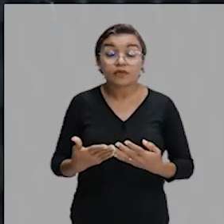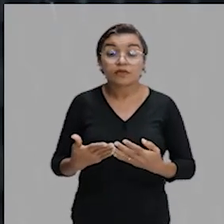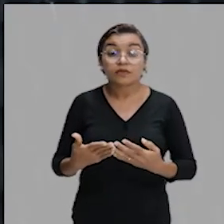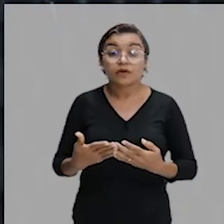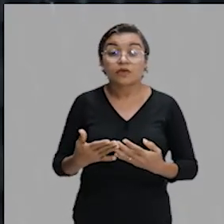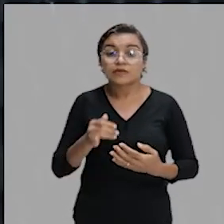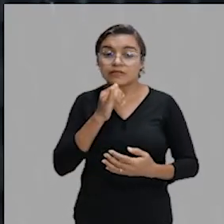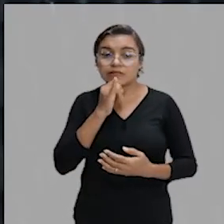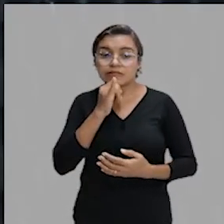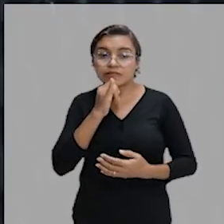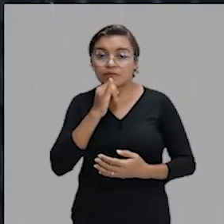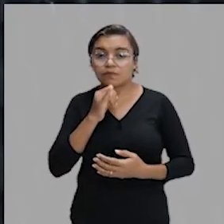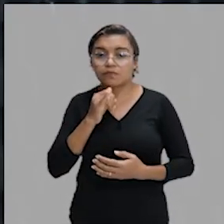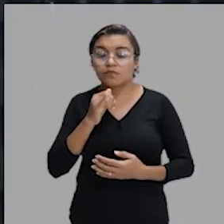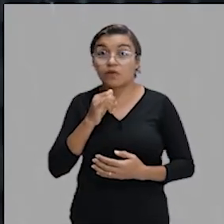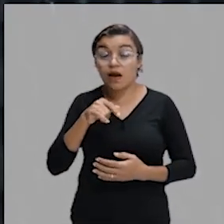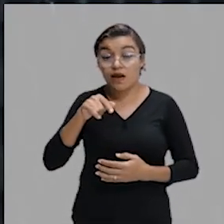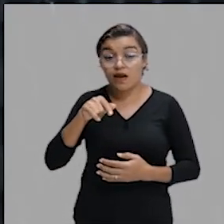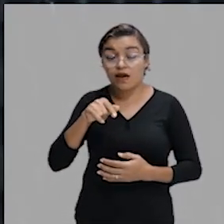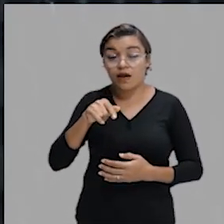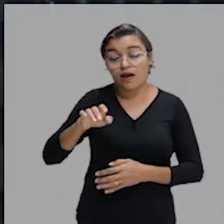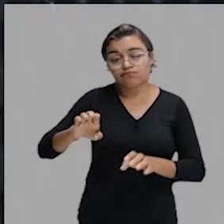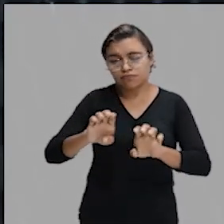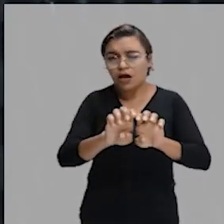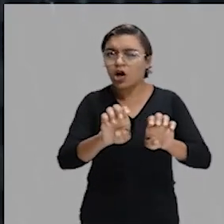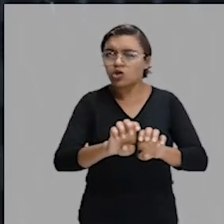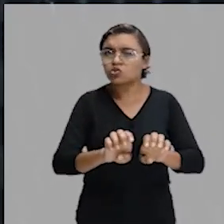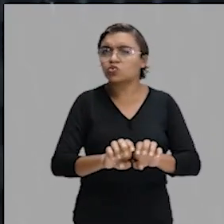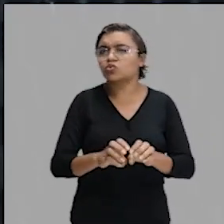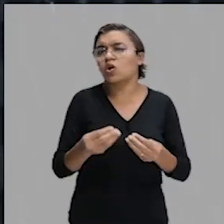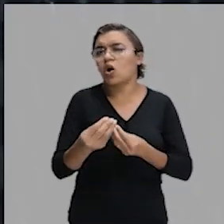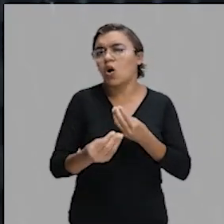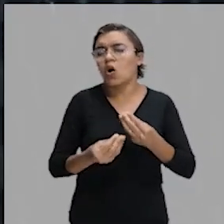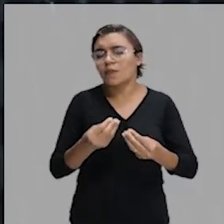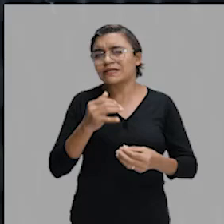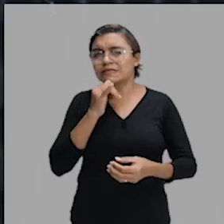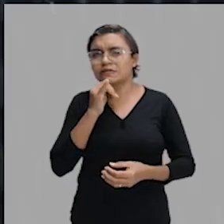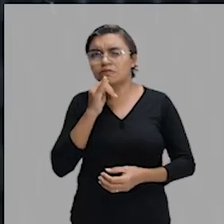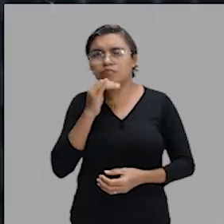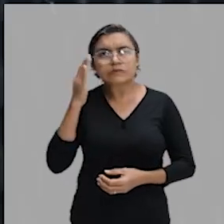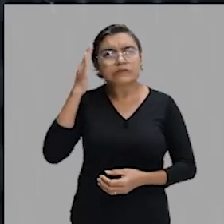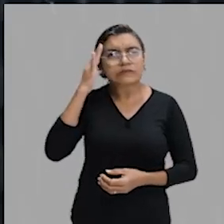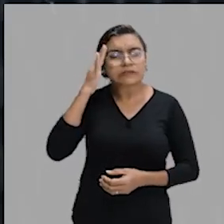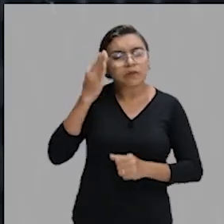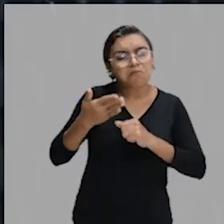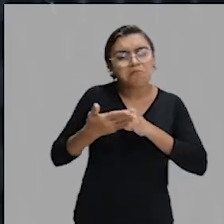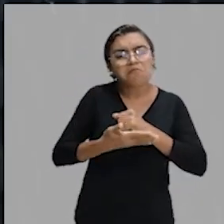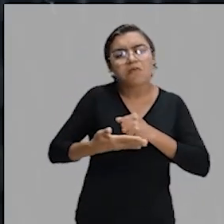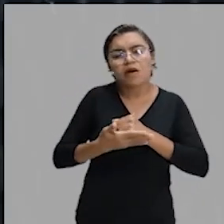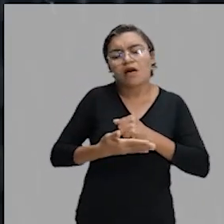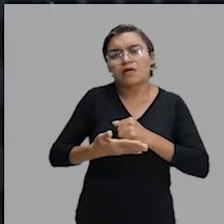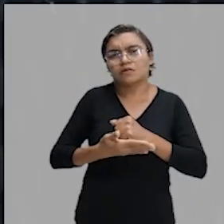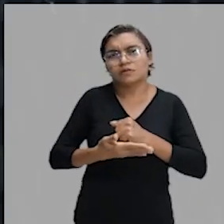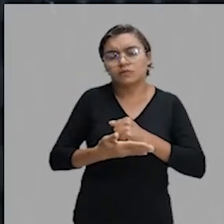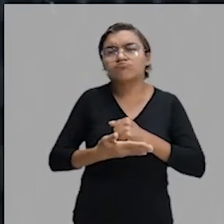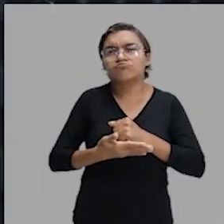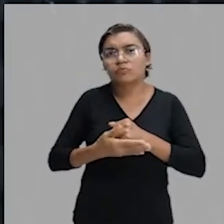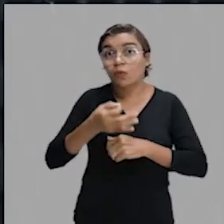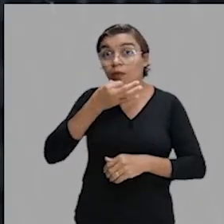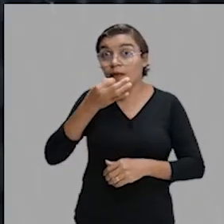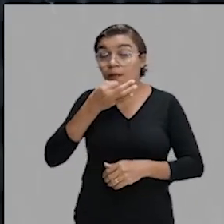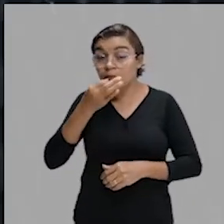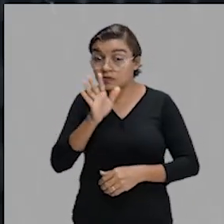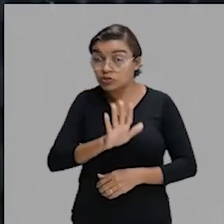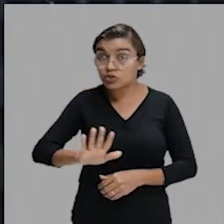sendo colocada aqui, ela deveria, pelo menos assim, pelo básico, vamos entender, pelo básico, dizer que parte de um argumento